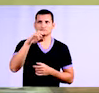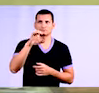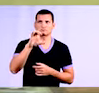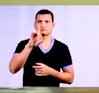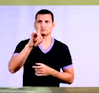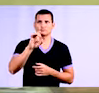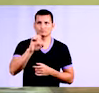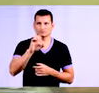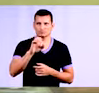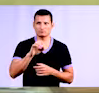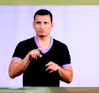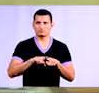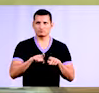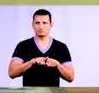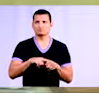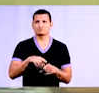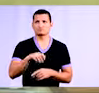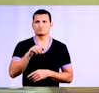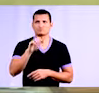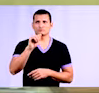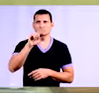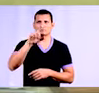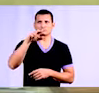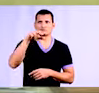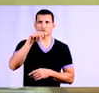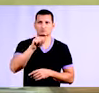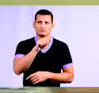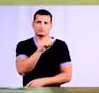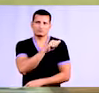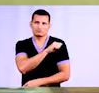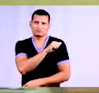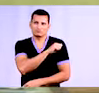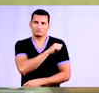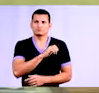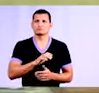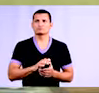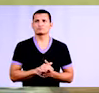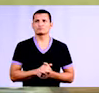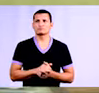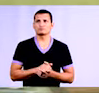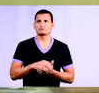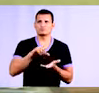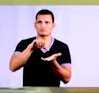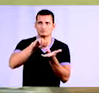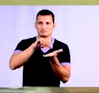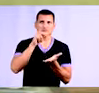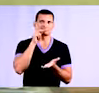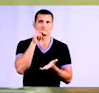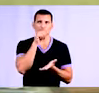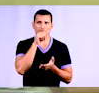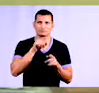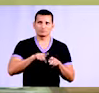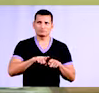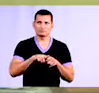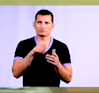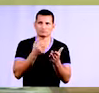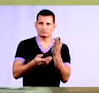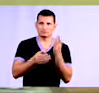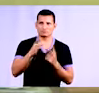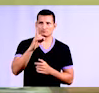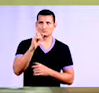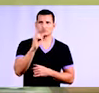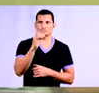fica mais lento. Resposta da aluna Luana. Parabéns, Luana, muito bem. O Polo de Porto Velho. Risco de perda de dados. Aluno de Ariquemes